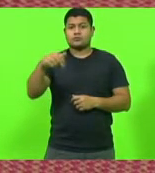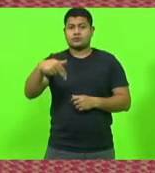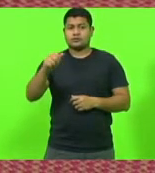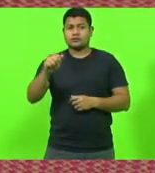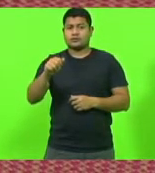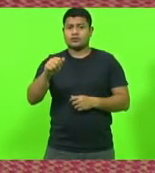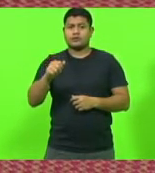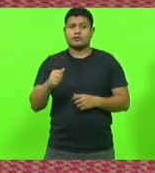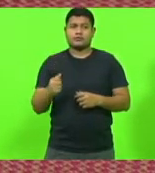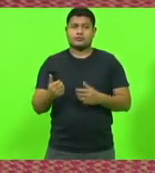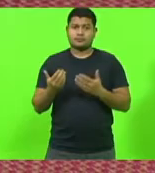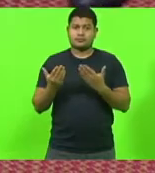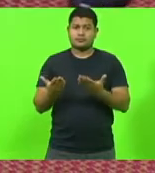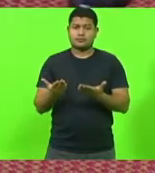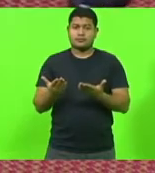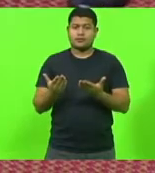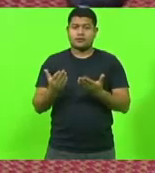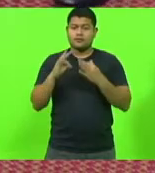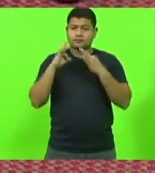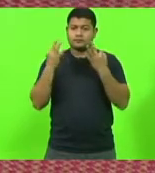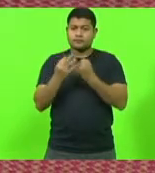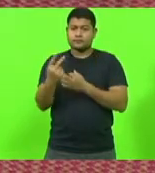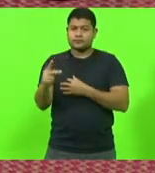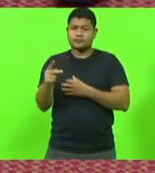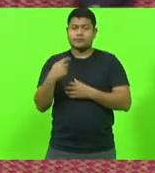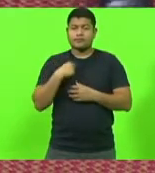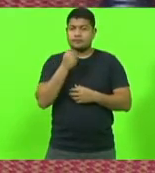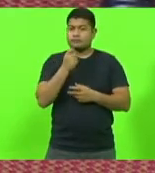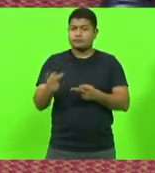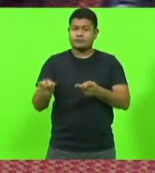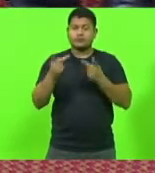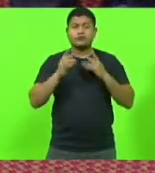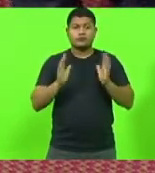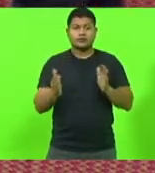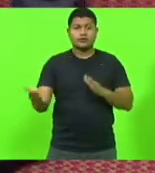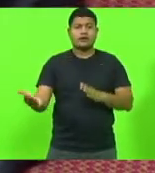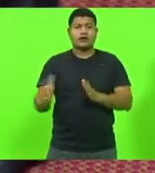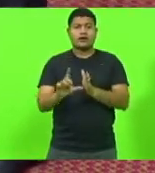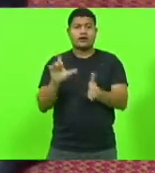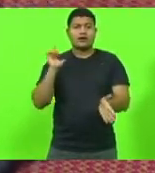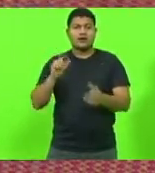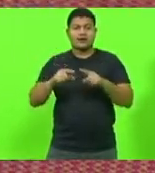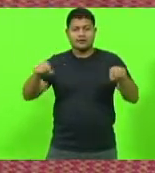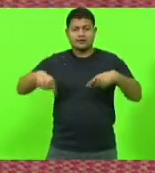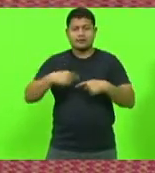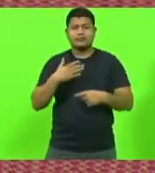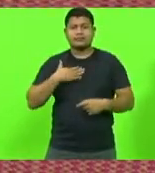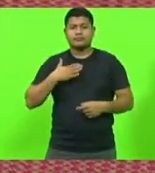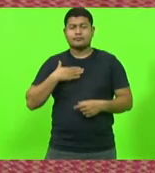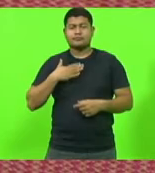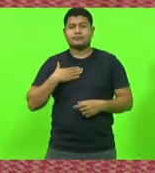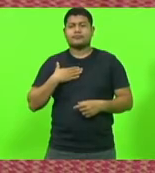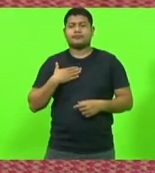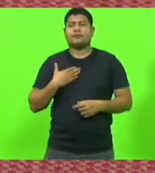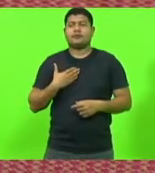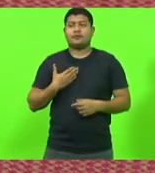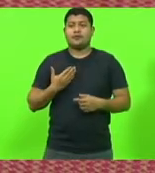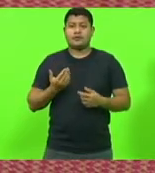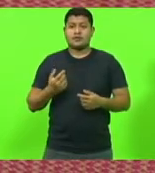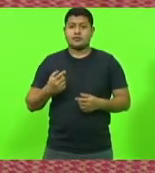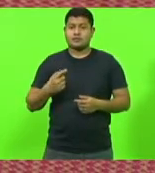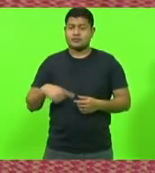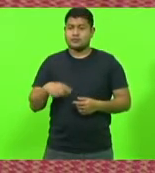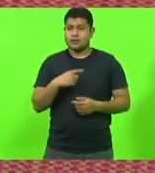filha. Sejam bem-vindos, já estiveram no nosso gabinete, foram atendidos, e contem com a